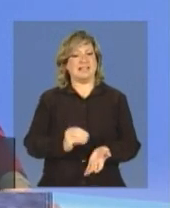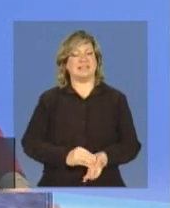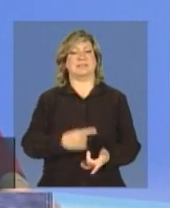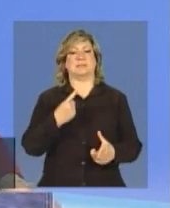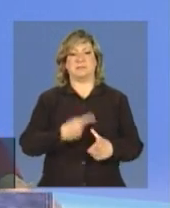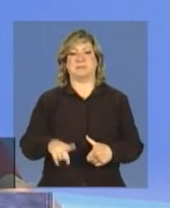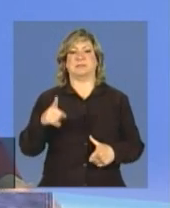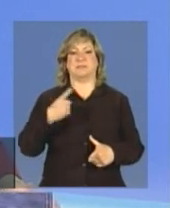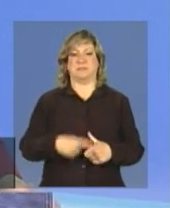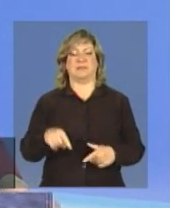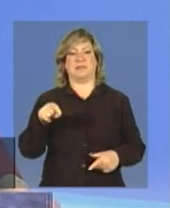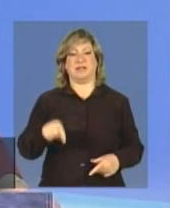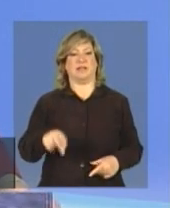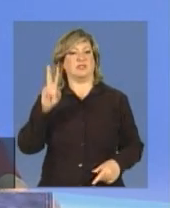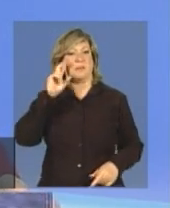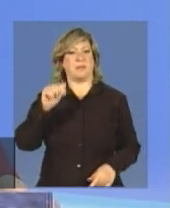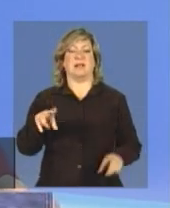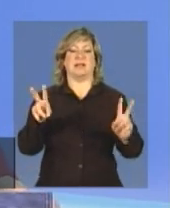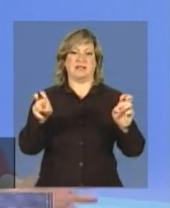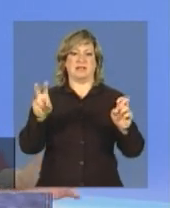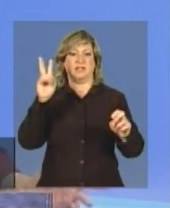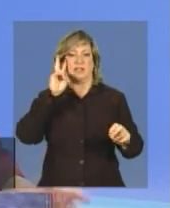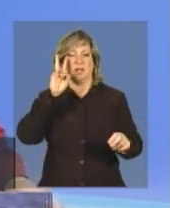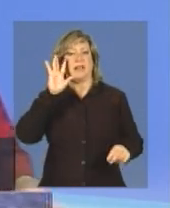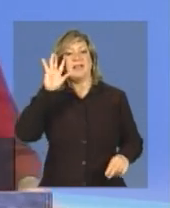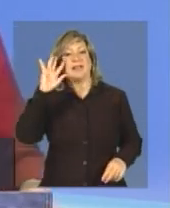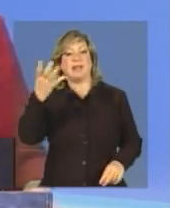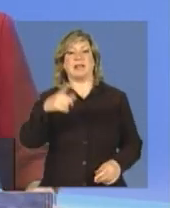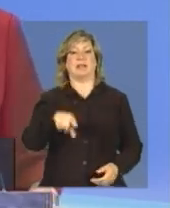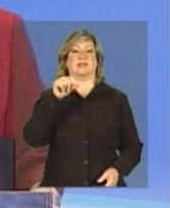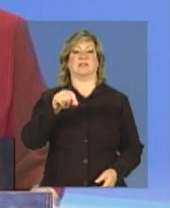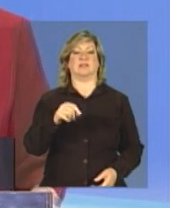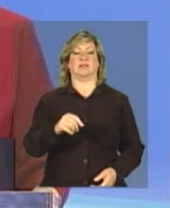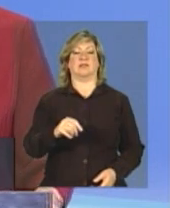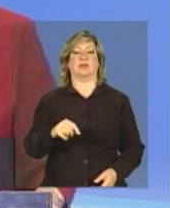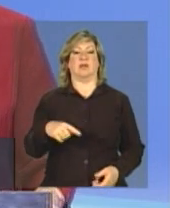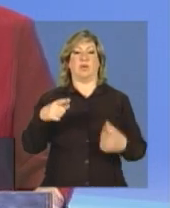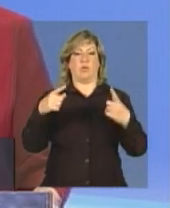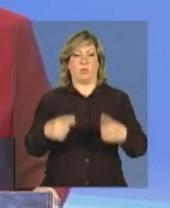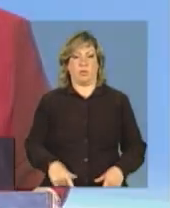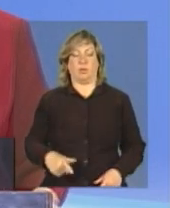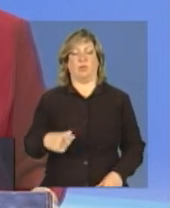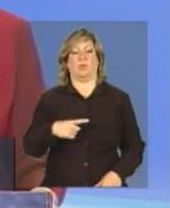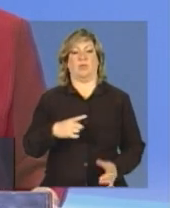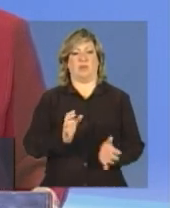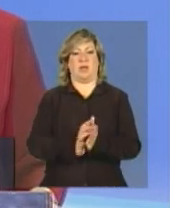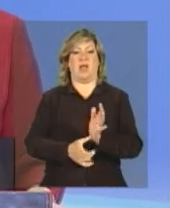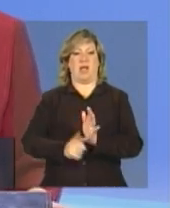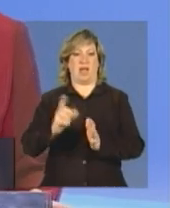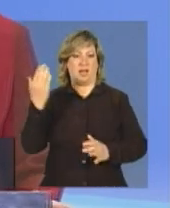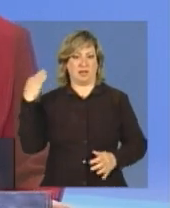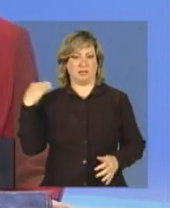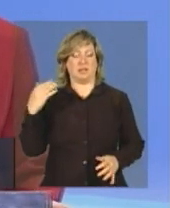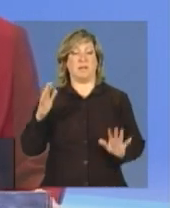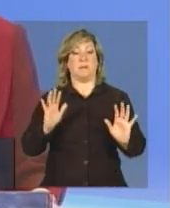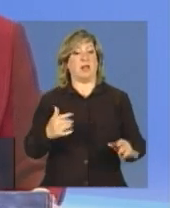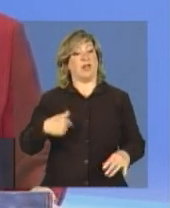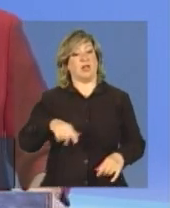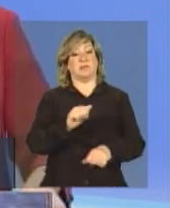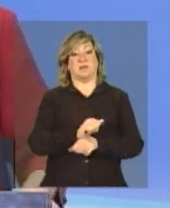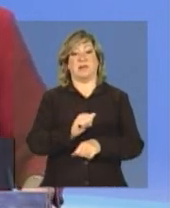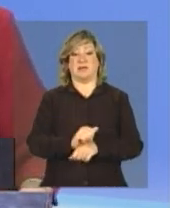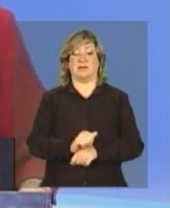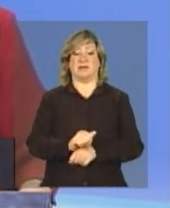problemática nessa área do ponto de vista das decisões tomadas em Durban. Esperamos que isso não